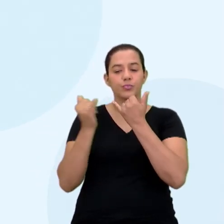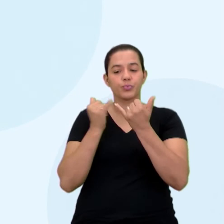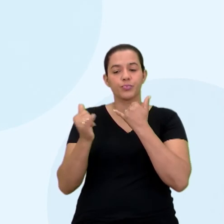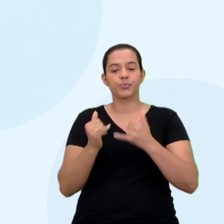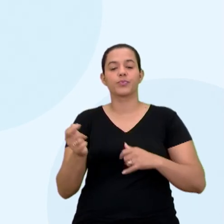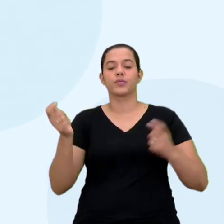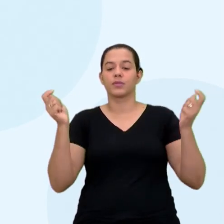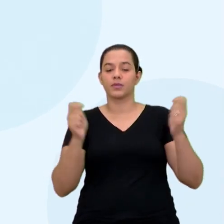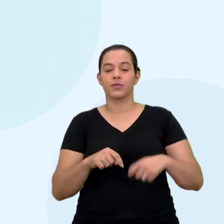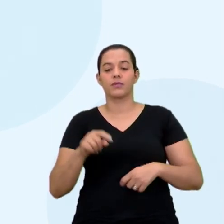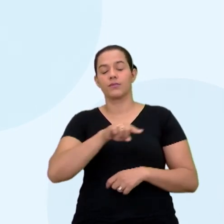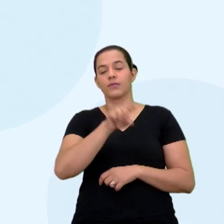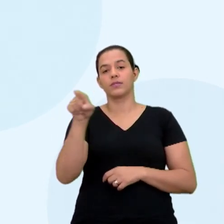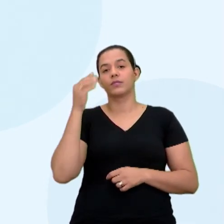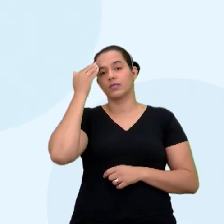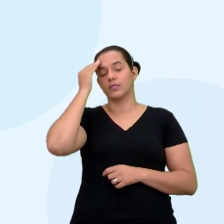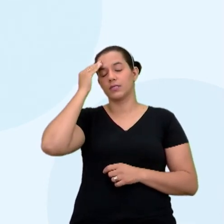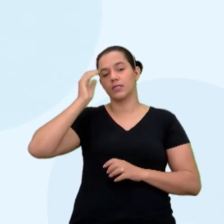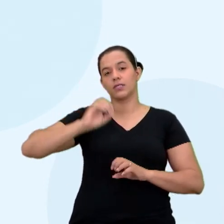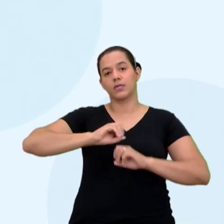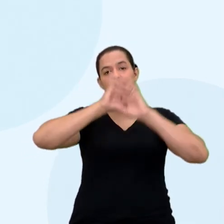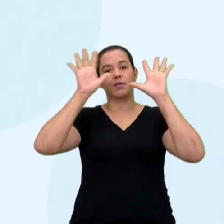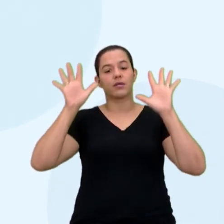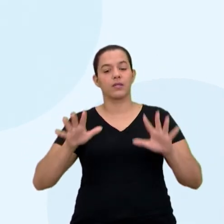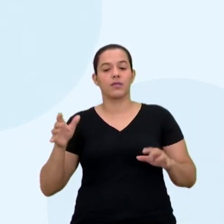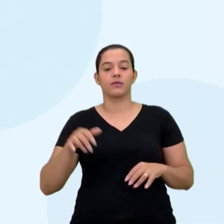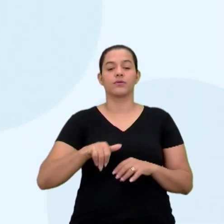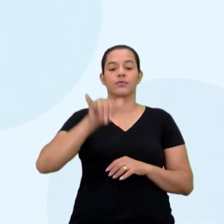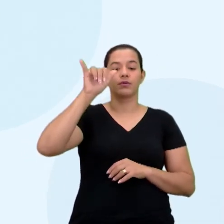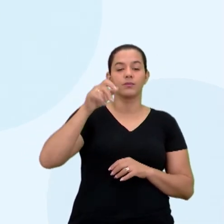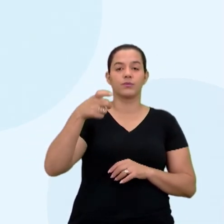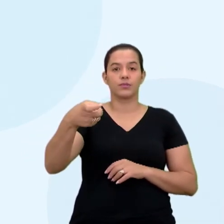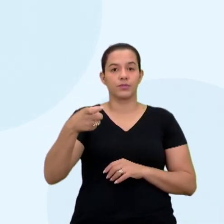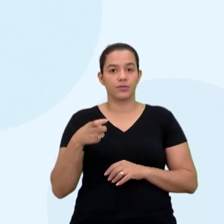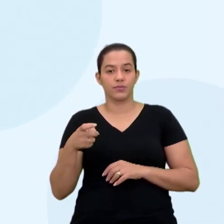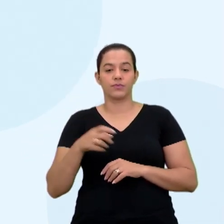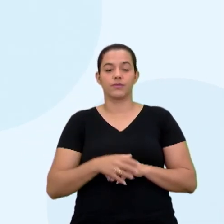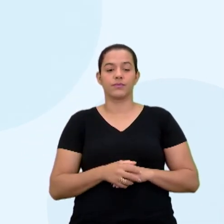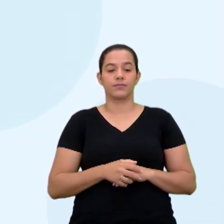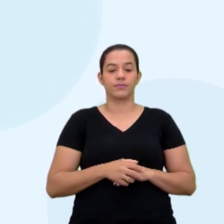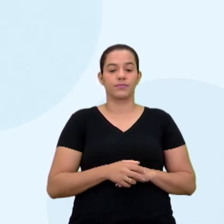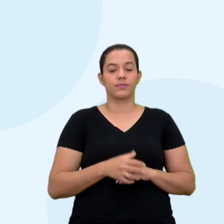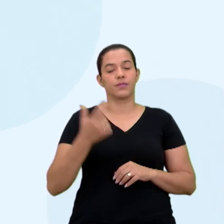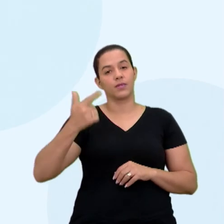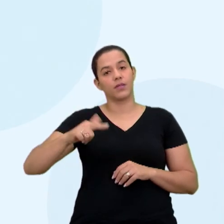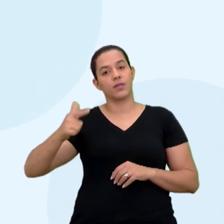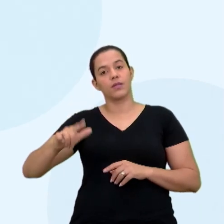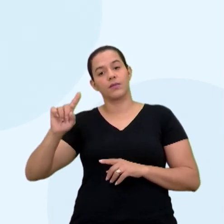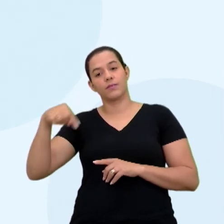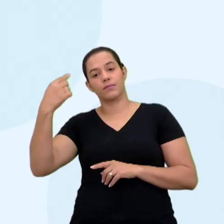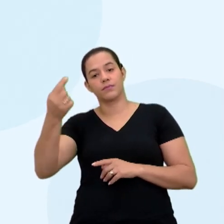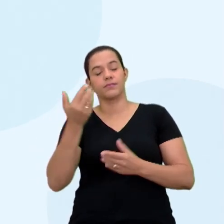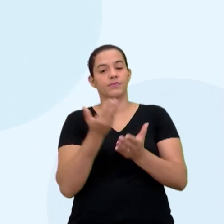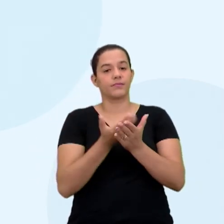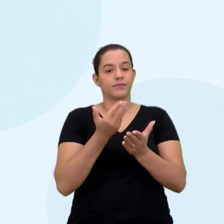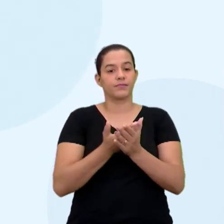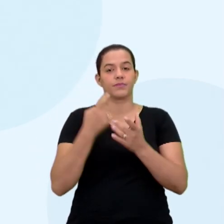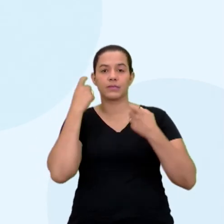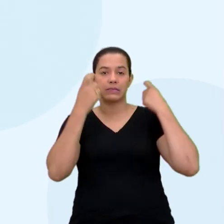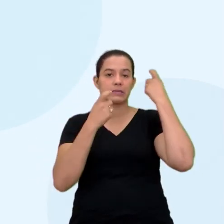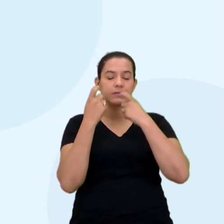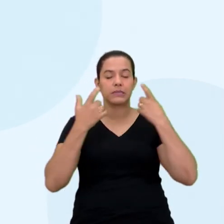de entender a variabilidade de y em função de x. A gente vai falar mais sobre isso nas próximas aulas. Não se preocupe.